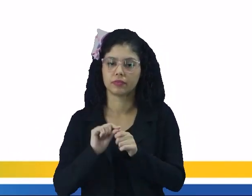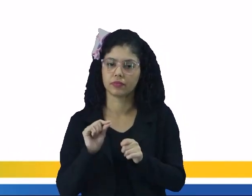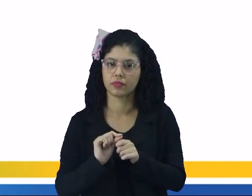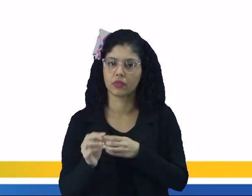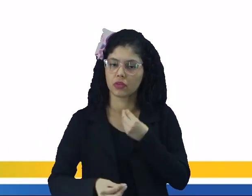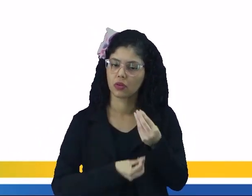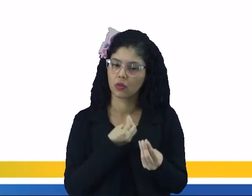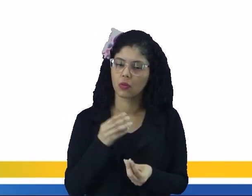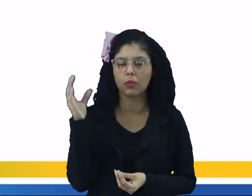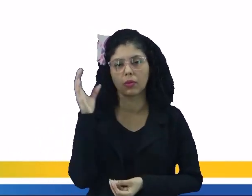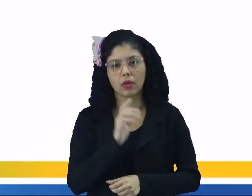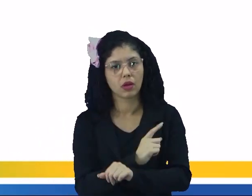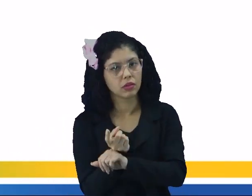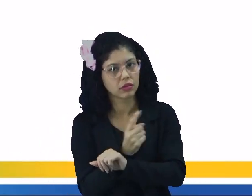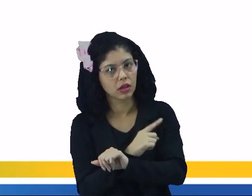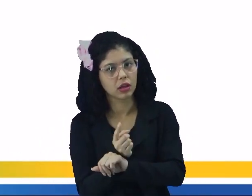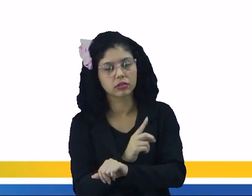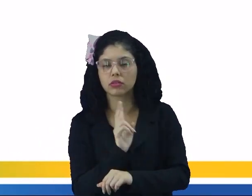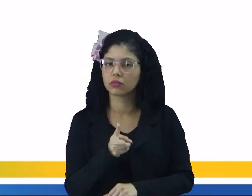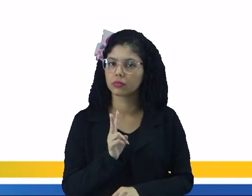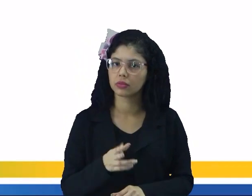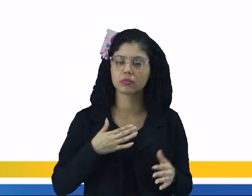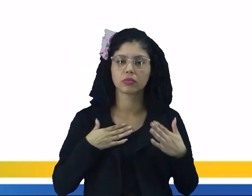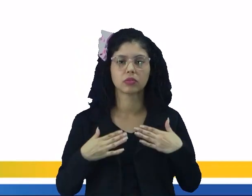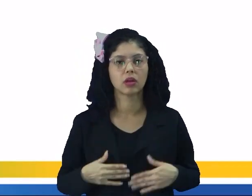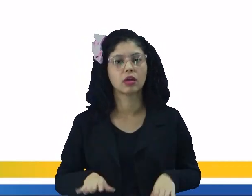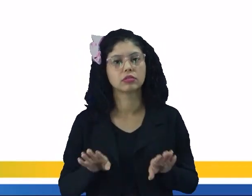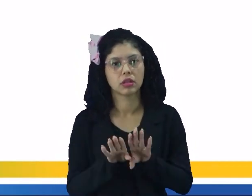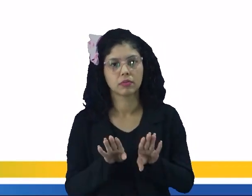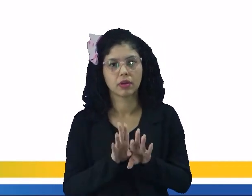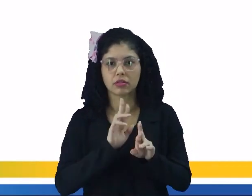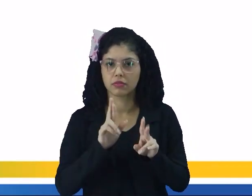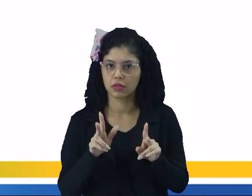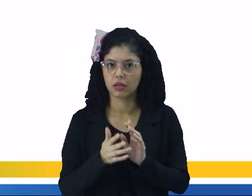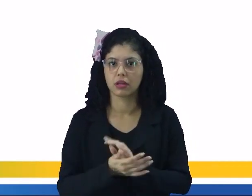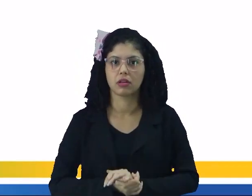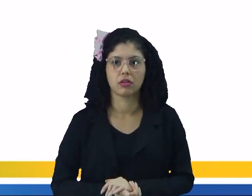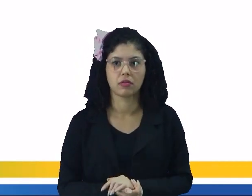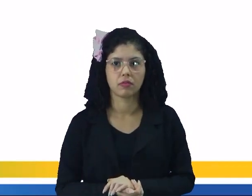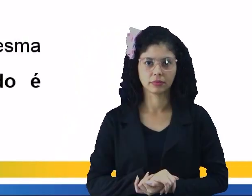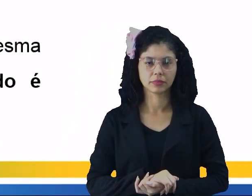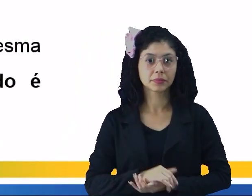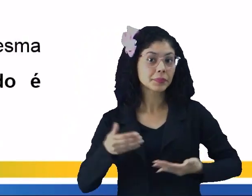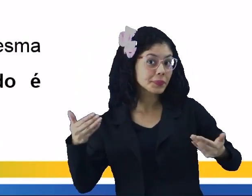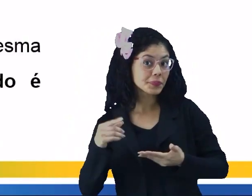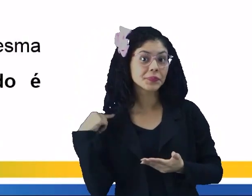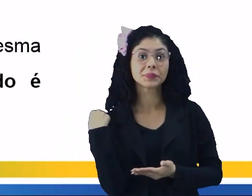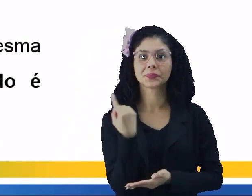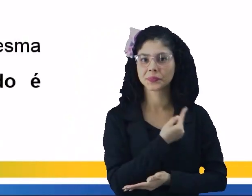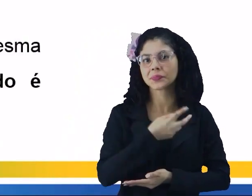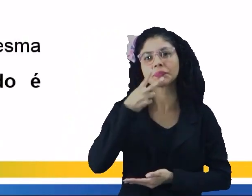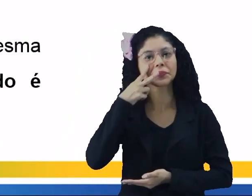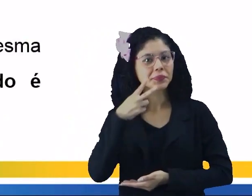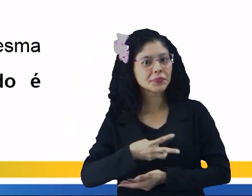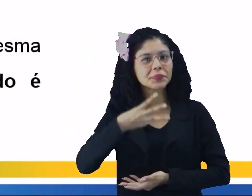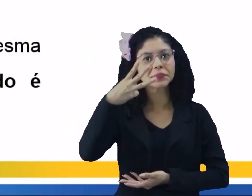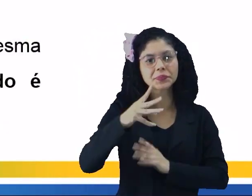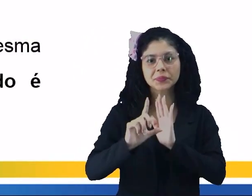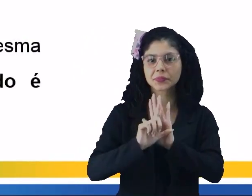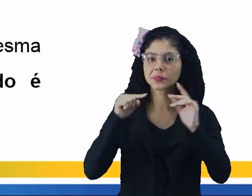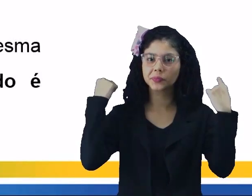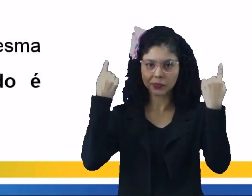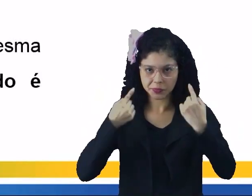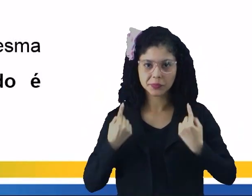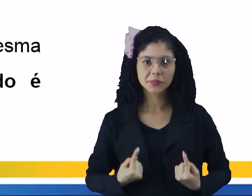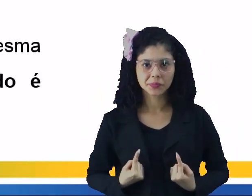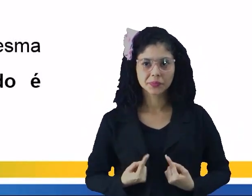ele vai adquirir aceleração no mesmo corpo e também em corpos diferentes então. Agora nós vamos ver a terceira lei